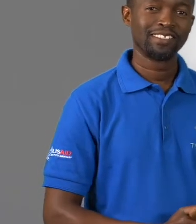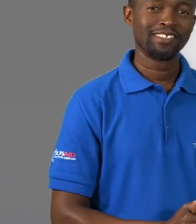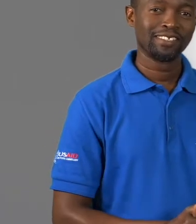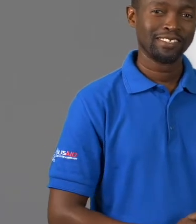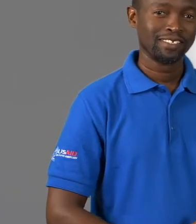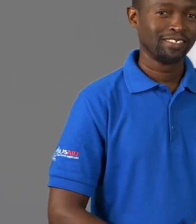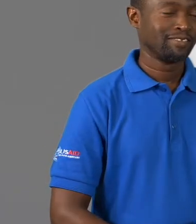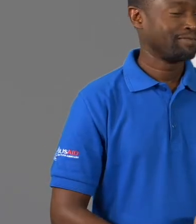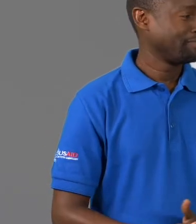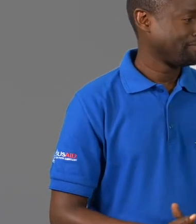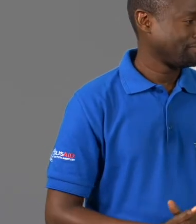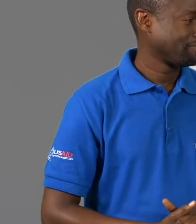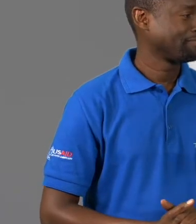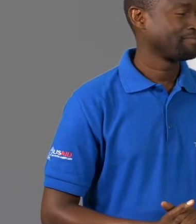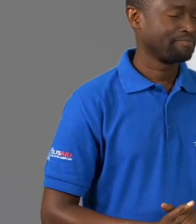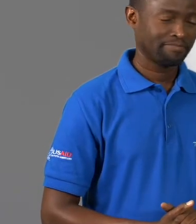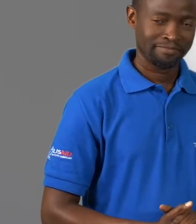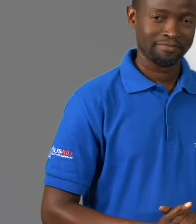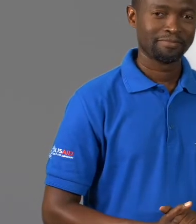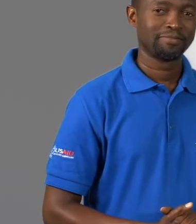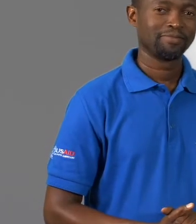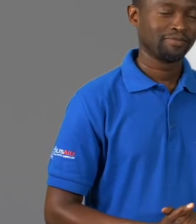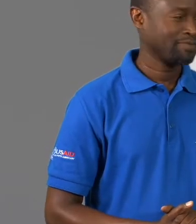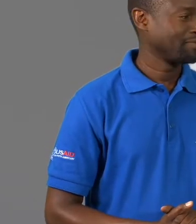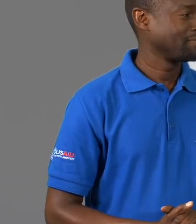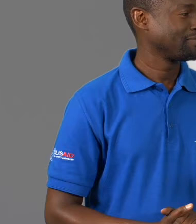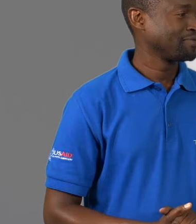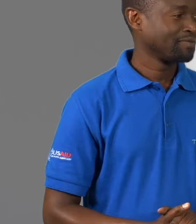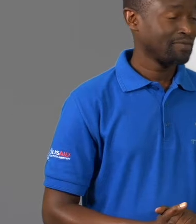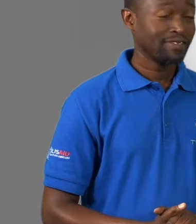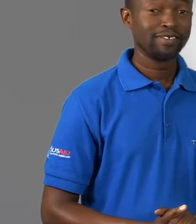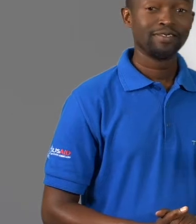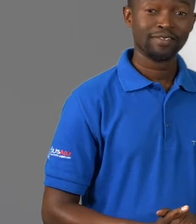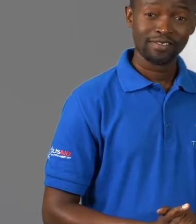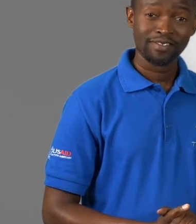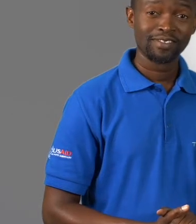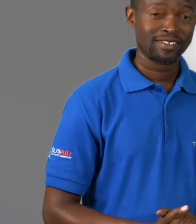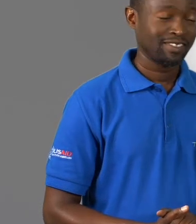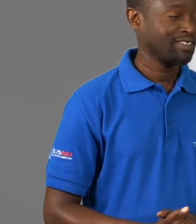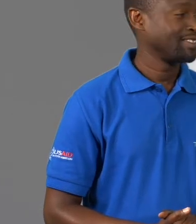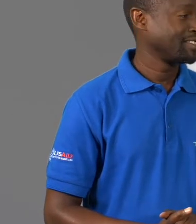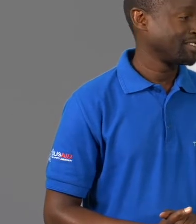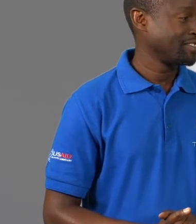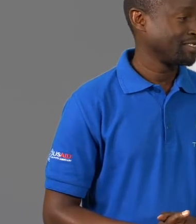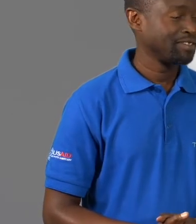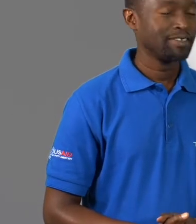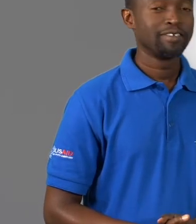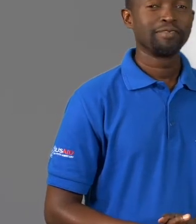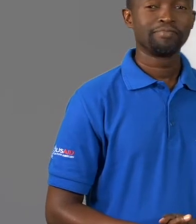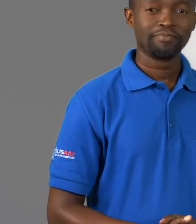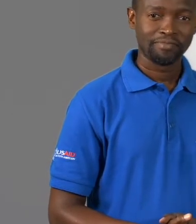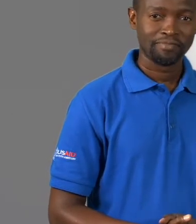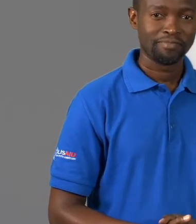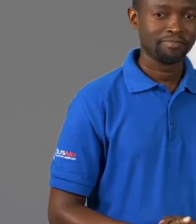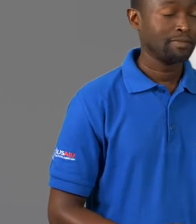Fique aí para ver no terceiro bloco a visita que a TV surdo efetuou à Rádio Maria.